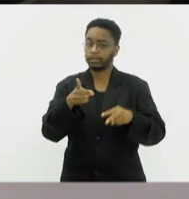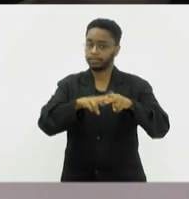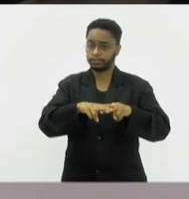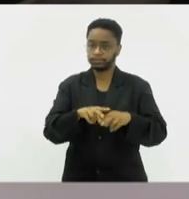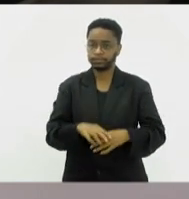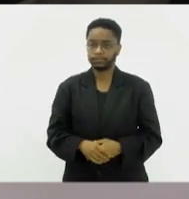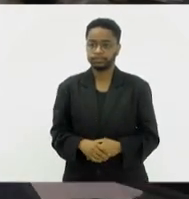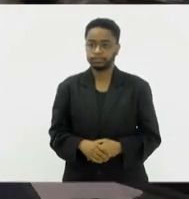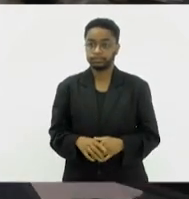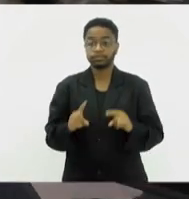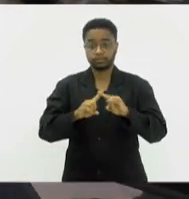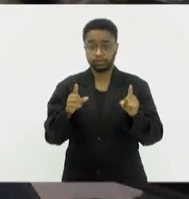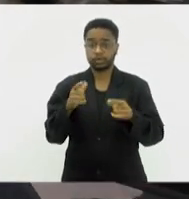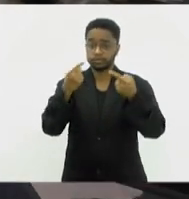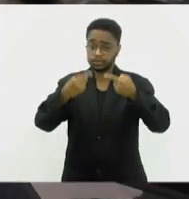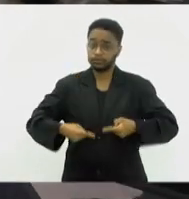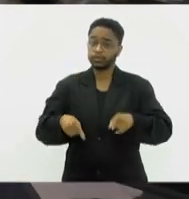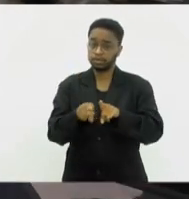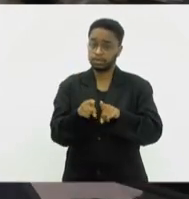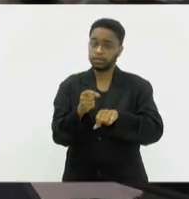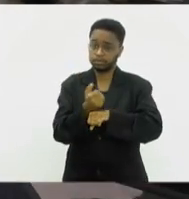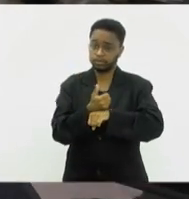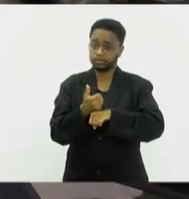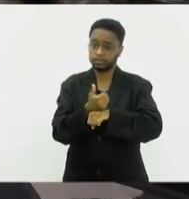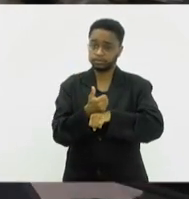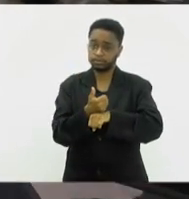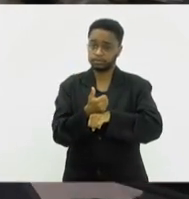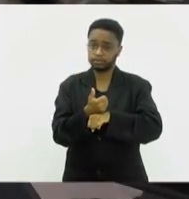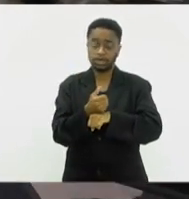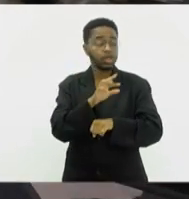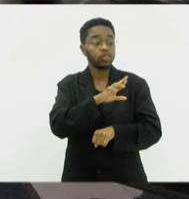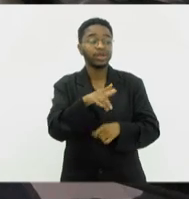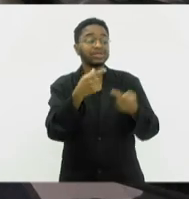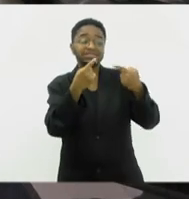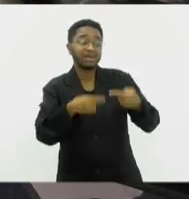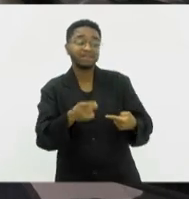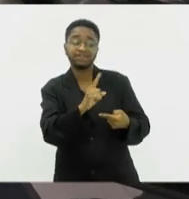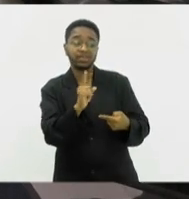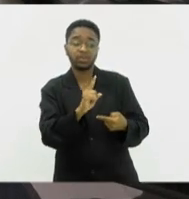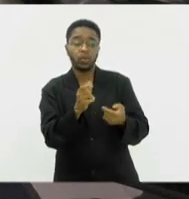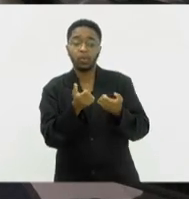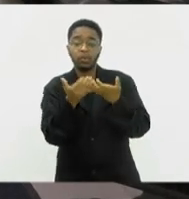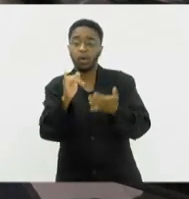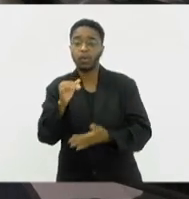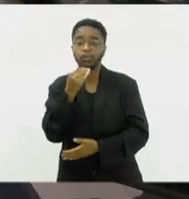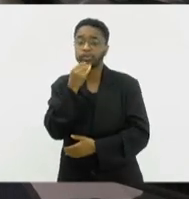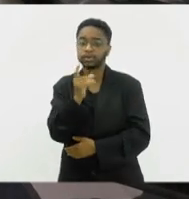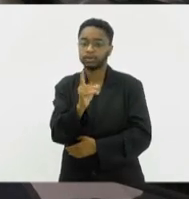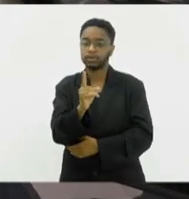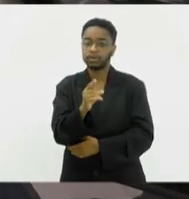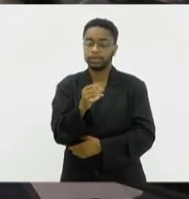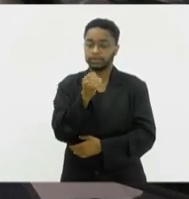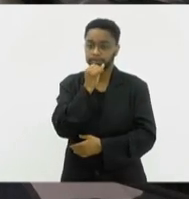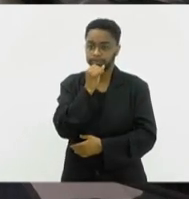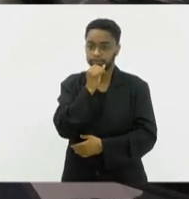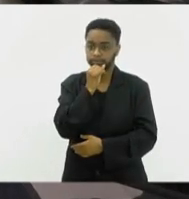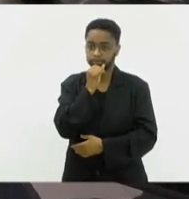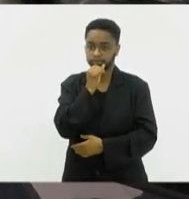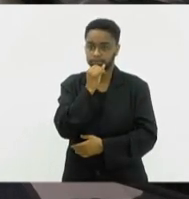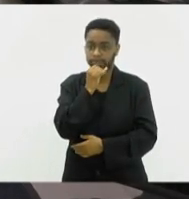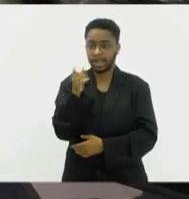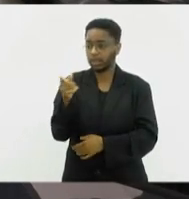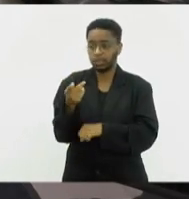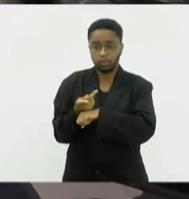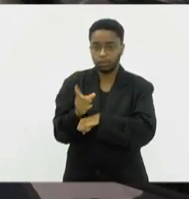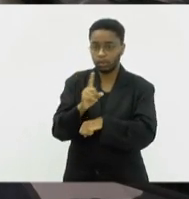esse é o desafio até da profissão, deputado. Deputada Dani, mas não é uma questão de desafio, dar uma chance para algum bom profissional. Por exemplo, a comissão de OAB... Ela não está em busca de um emprego.